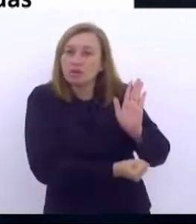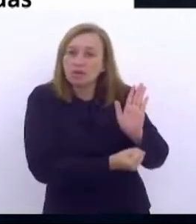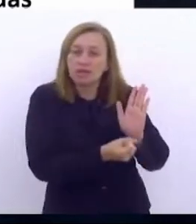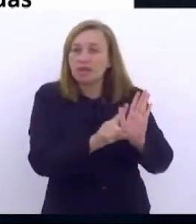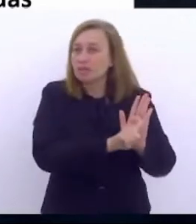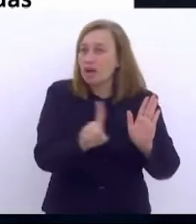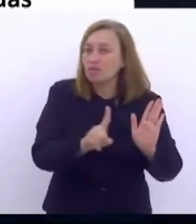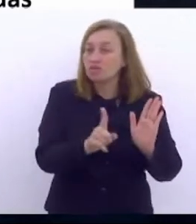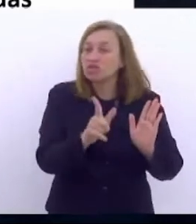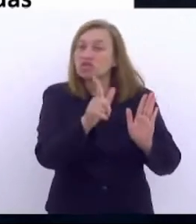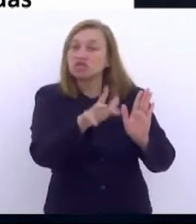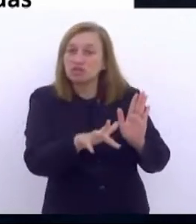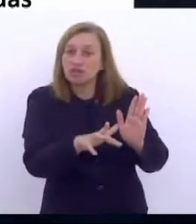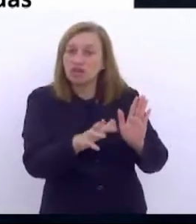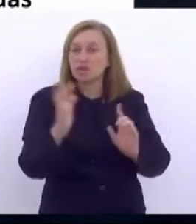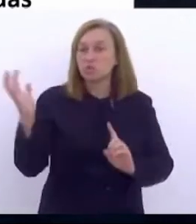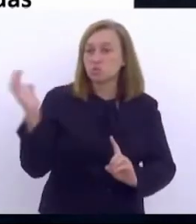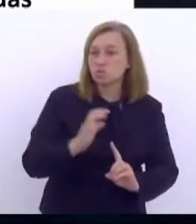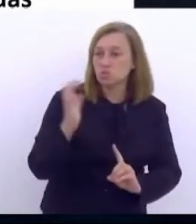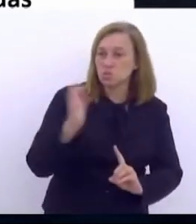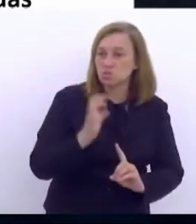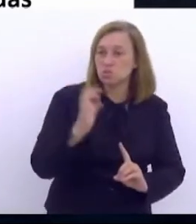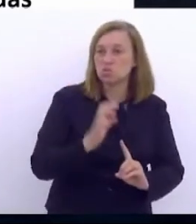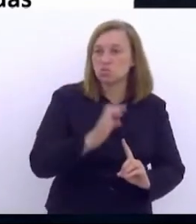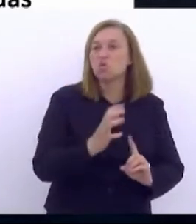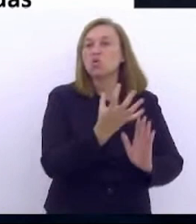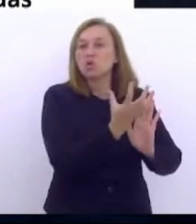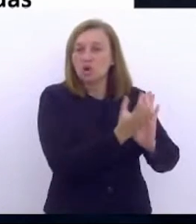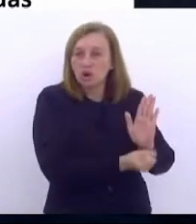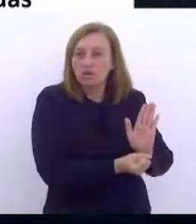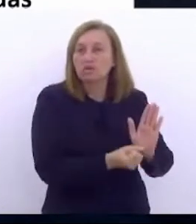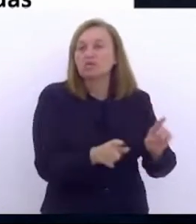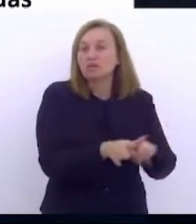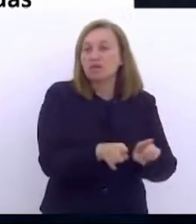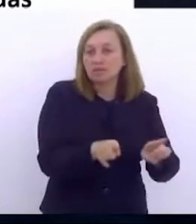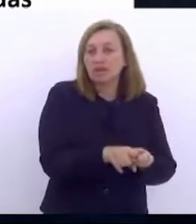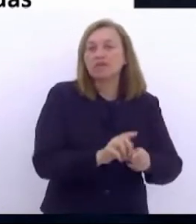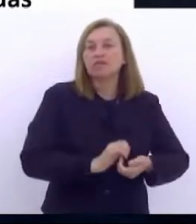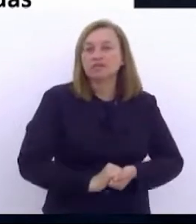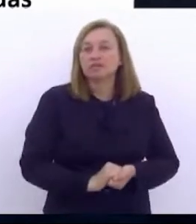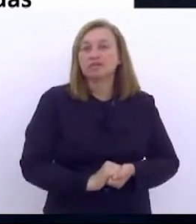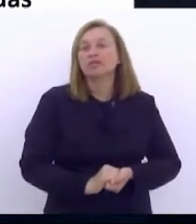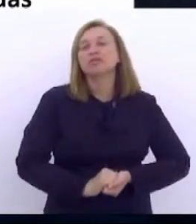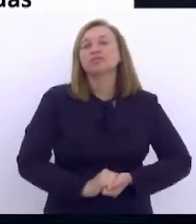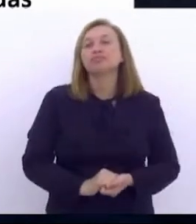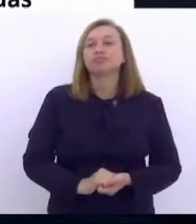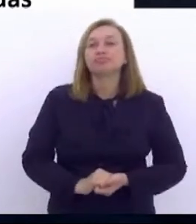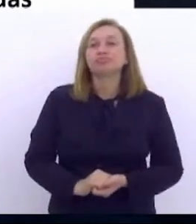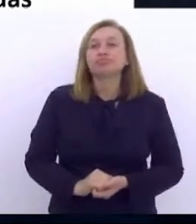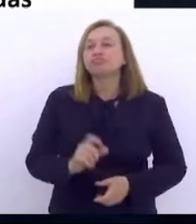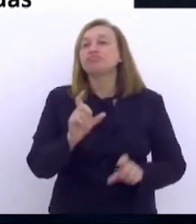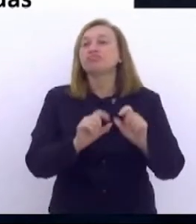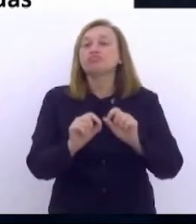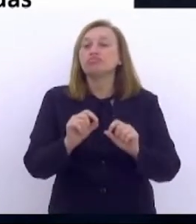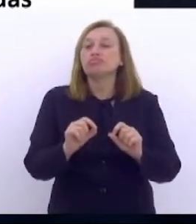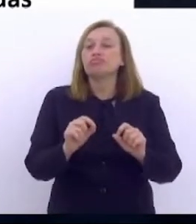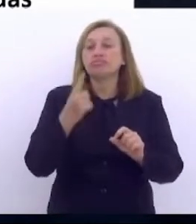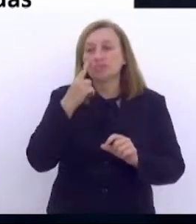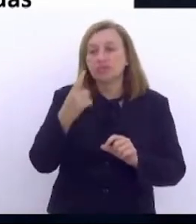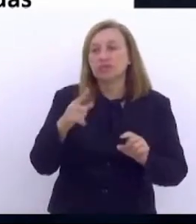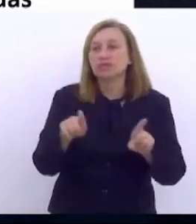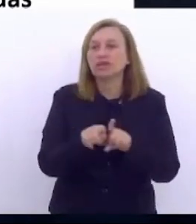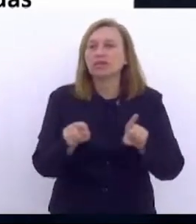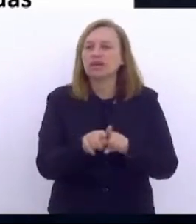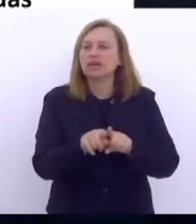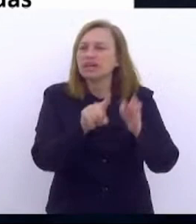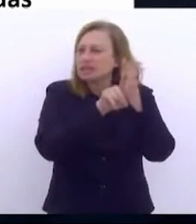abortar. Então, é um grau de pressão também já verificado em pesquisas brasileiras. O que deu para ver também nesse